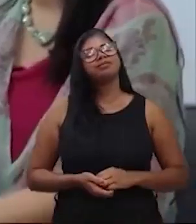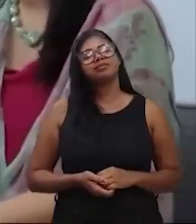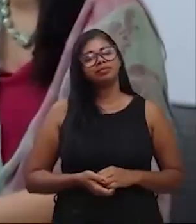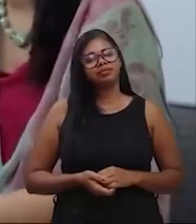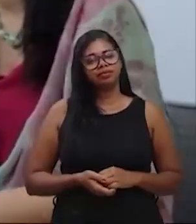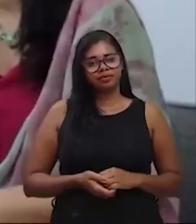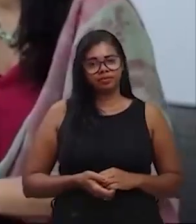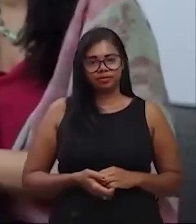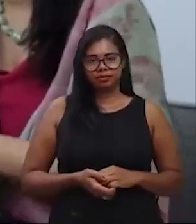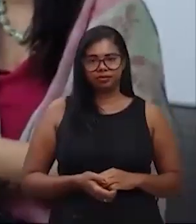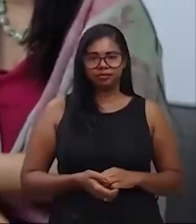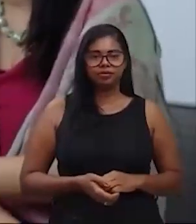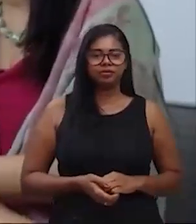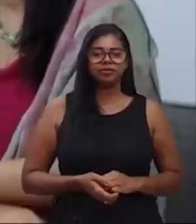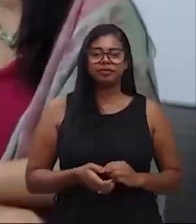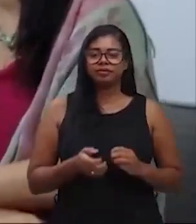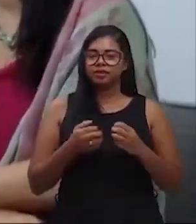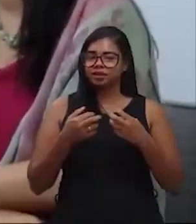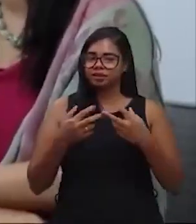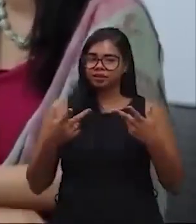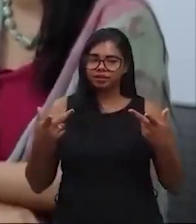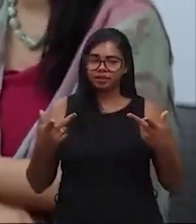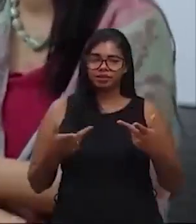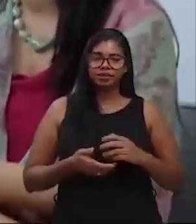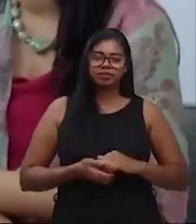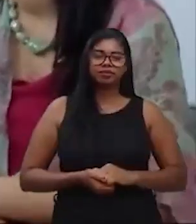você faz? Eu faço várias coisas.